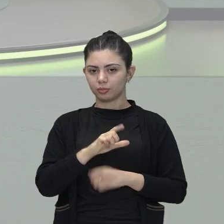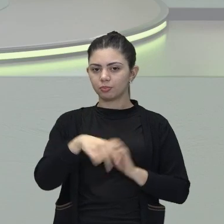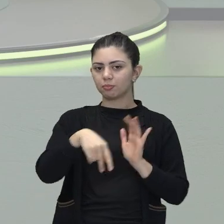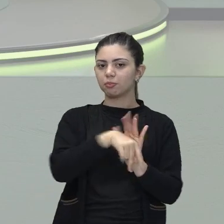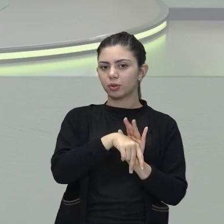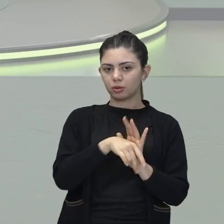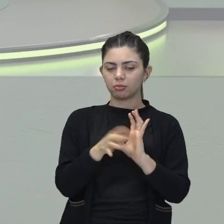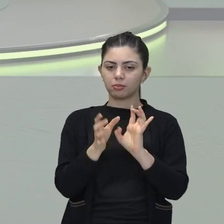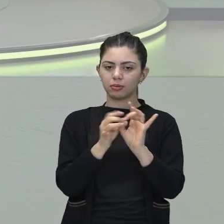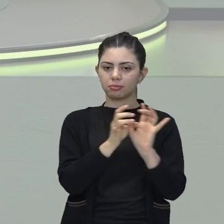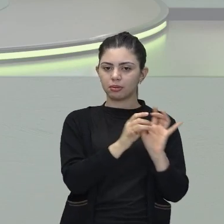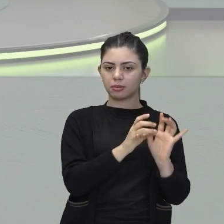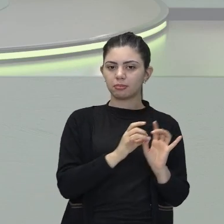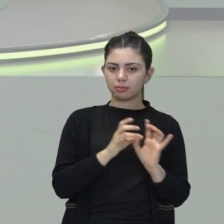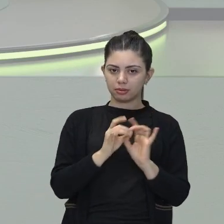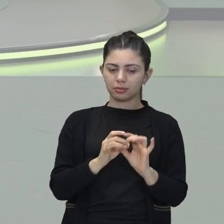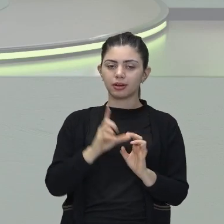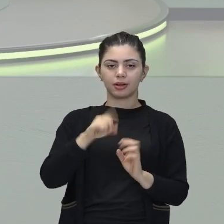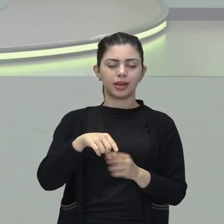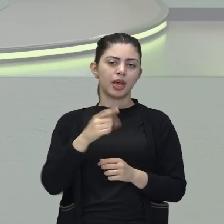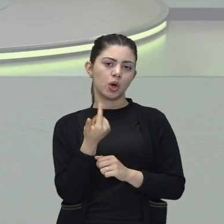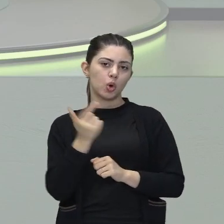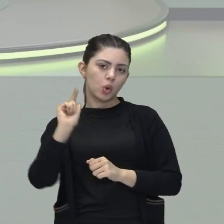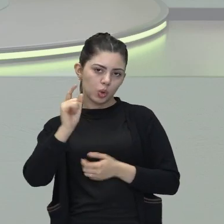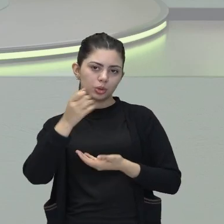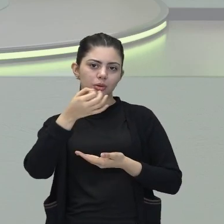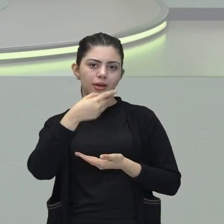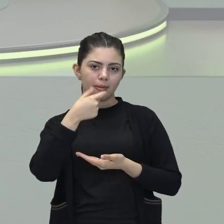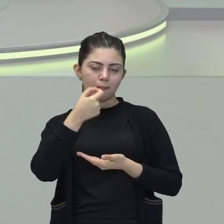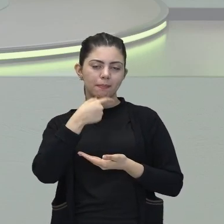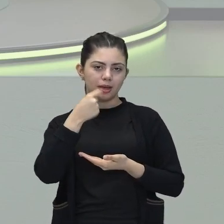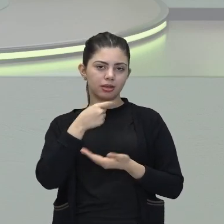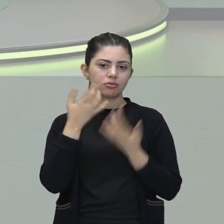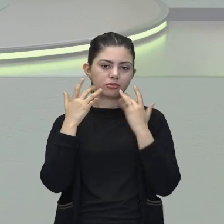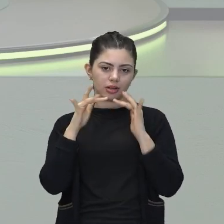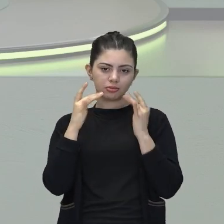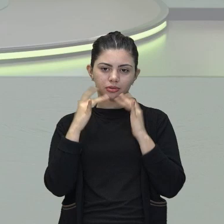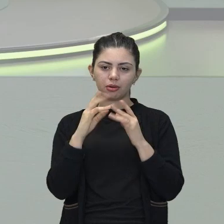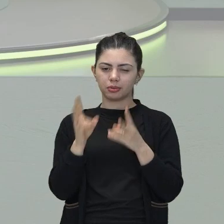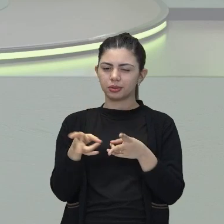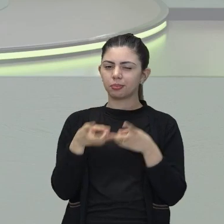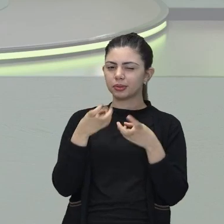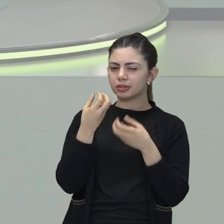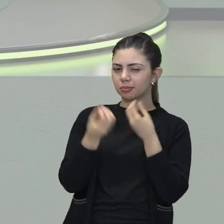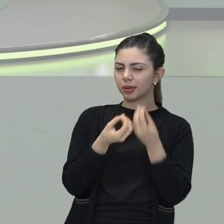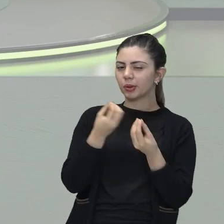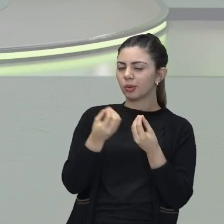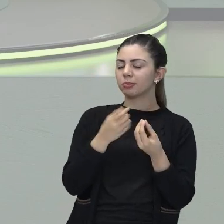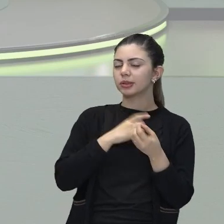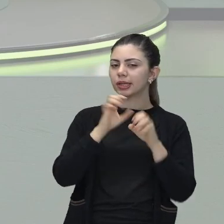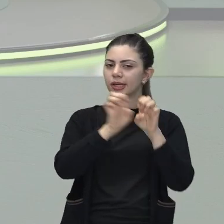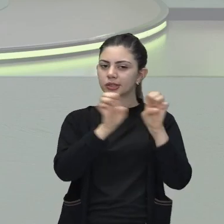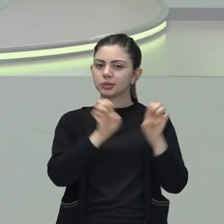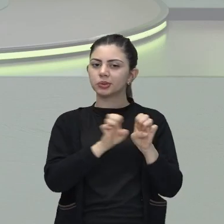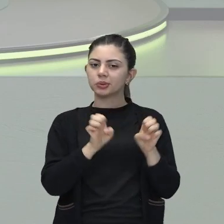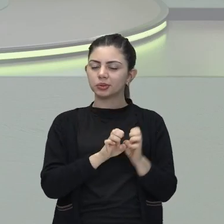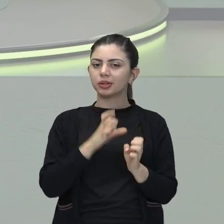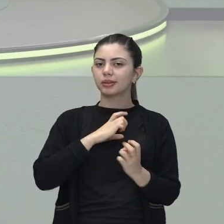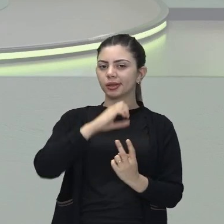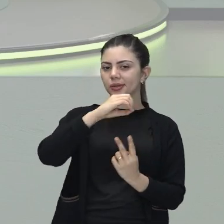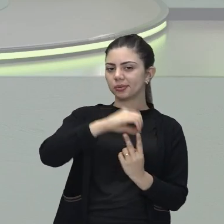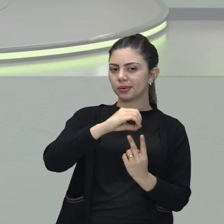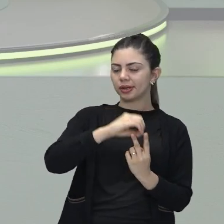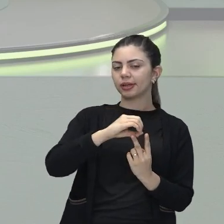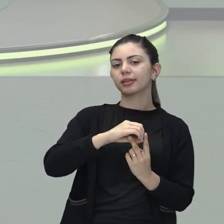é a essência do cravo da Índia. Então, é um composto de função mista. Observem aqui a estrutura do éter. Além disso, tem